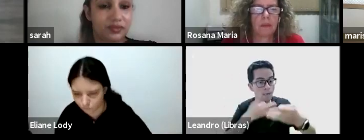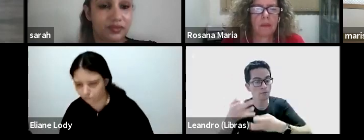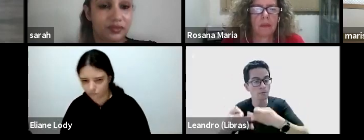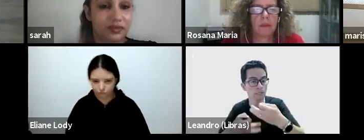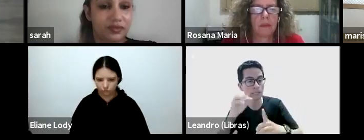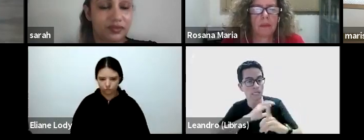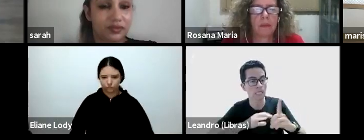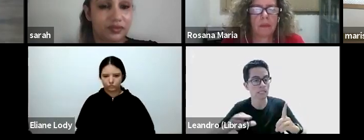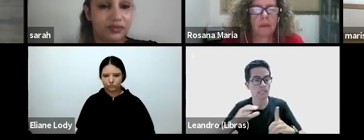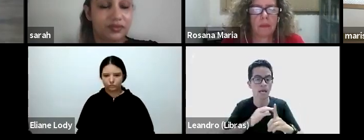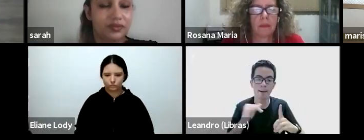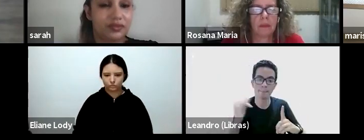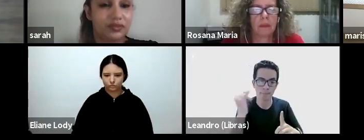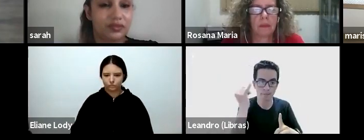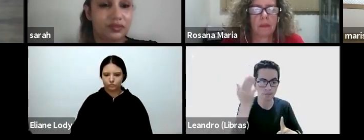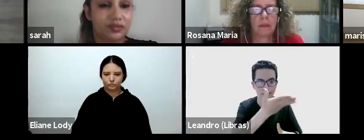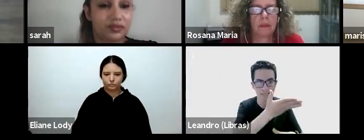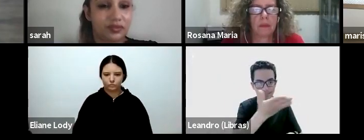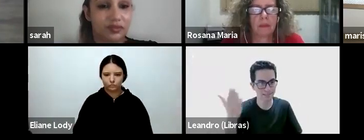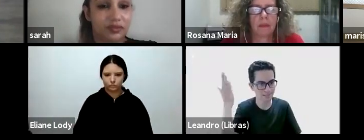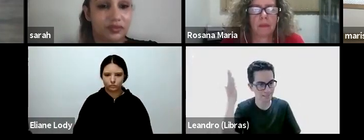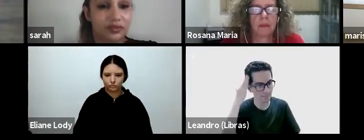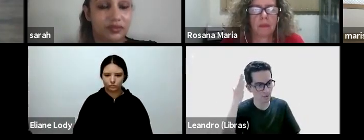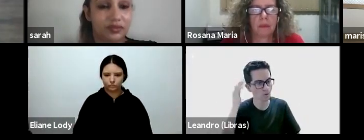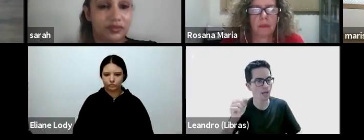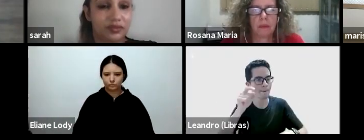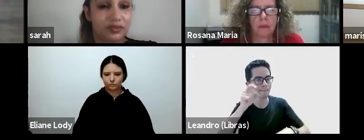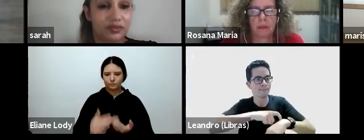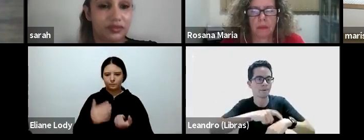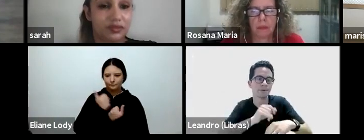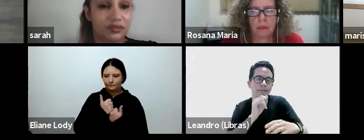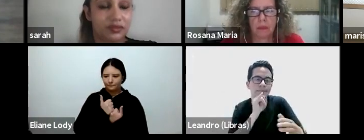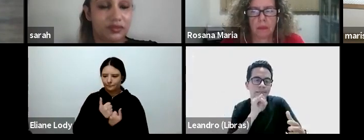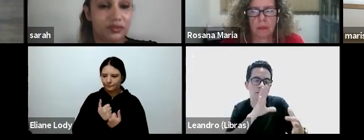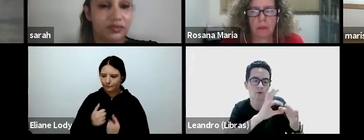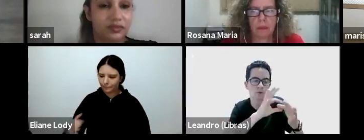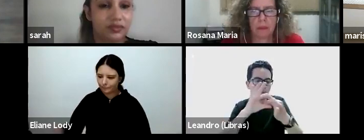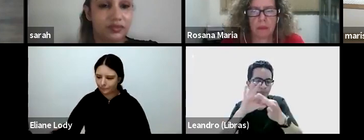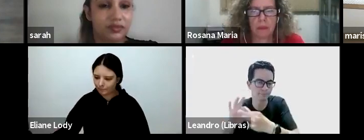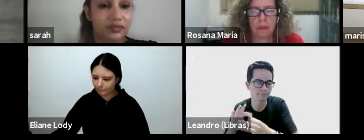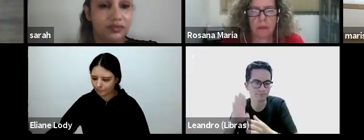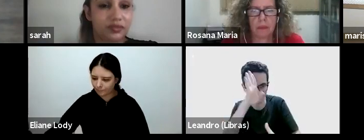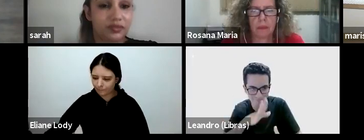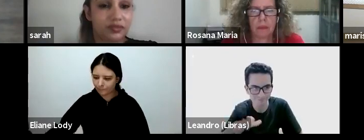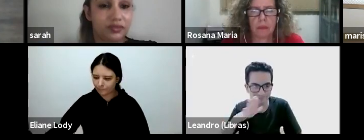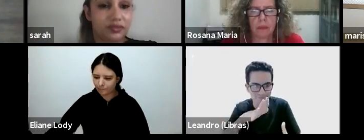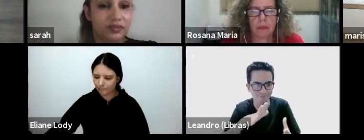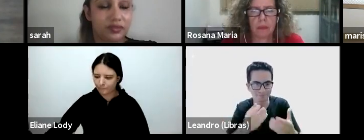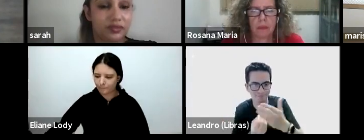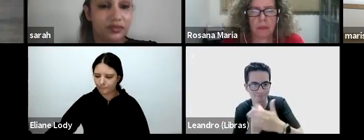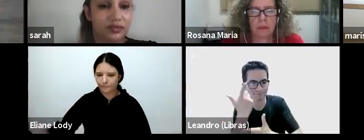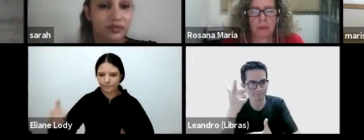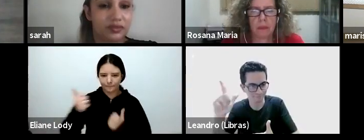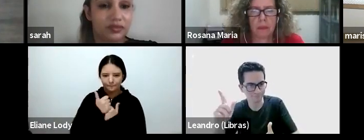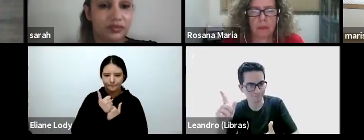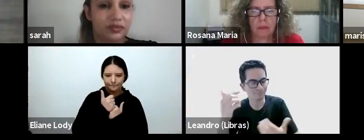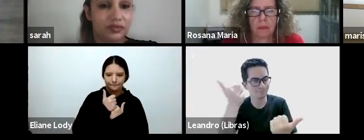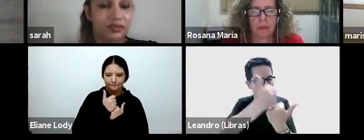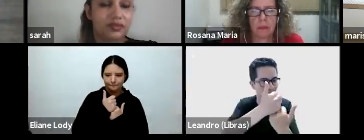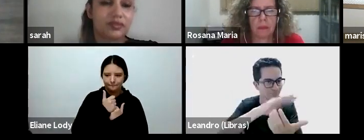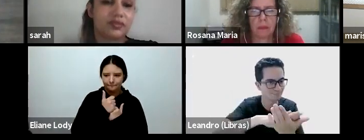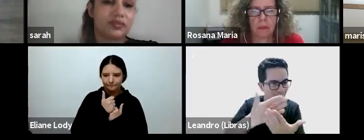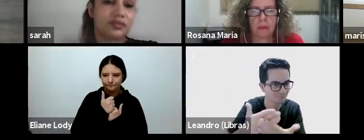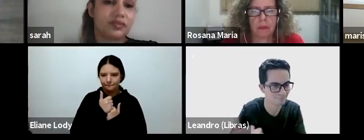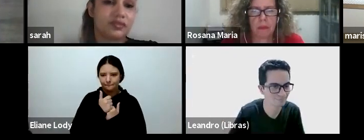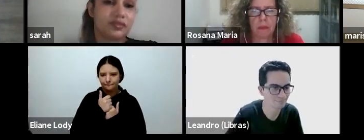muito relevantes, né, no momento de, por exemplo, no contexto brasileiro, de desconstrução do Estado, né, mas